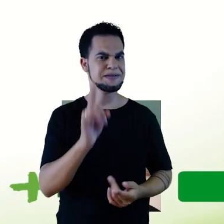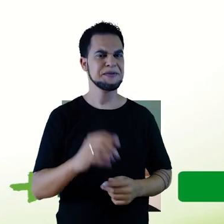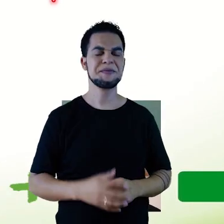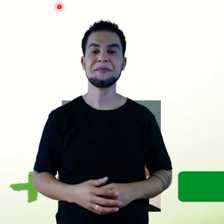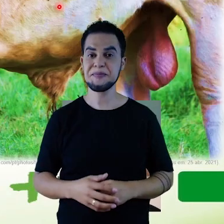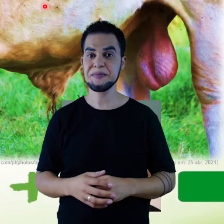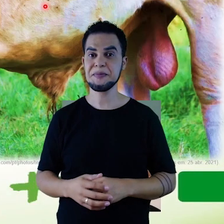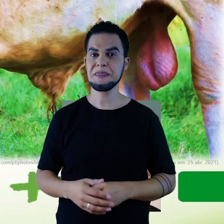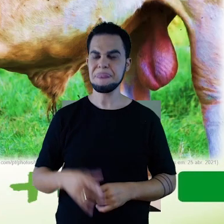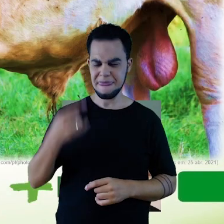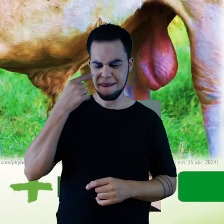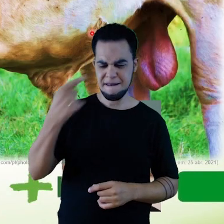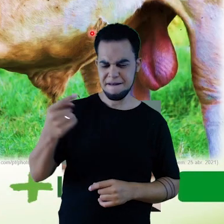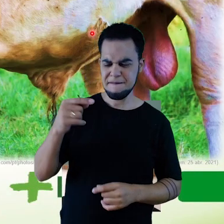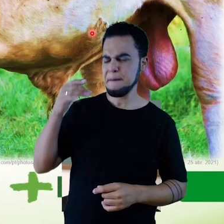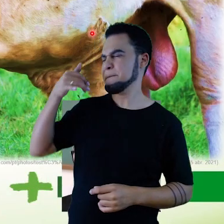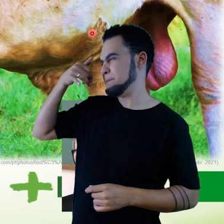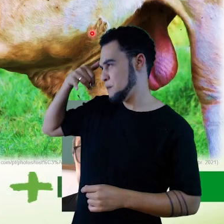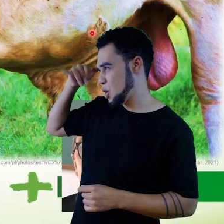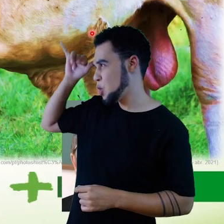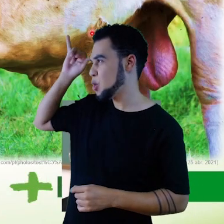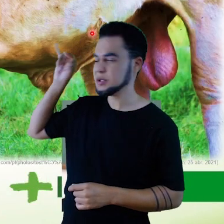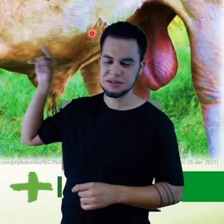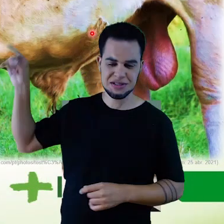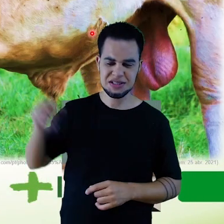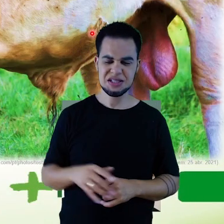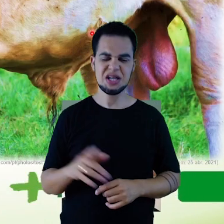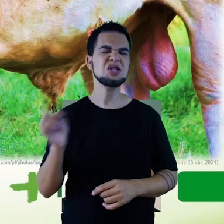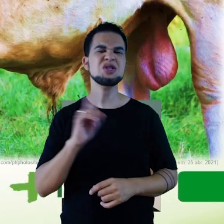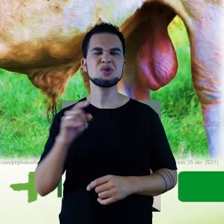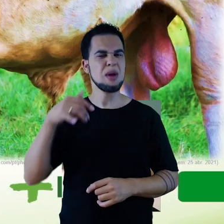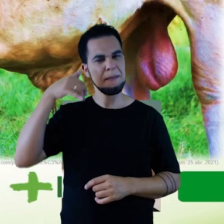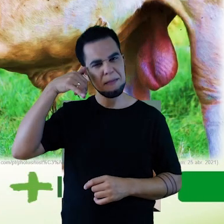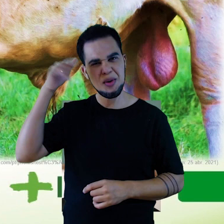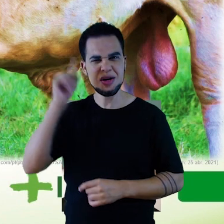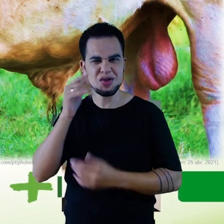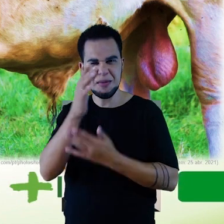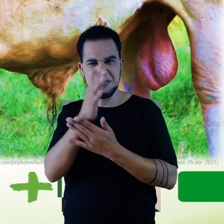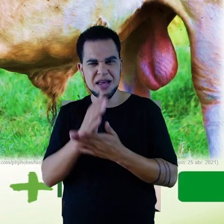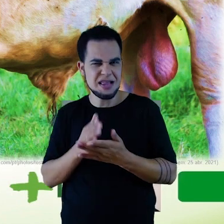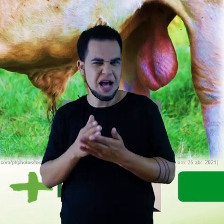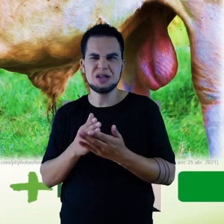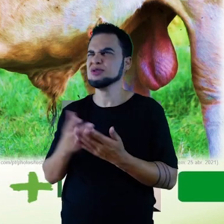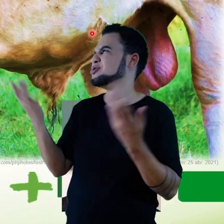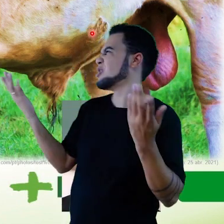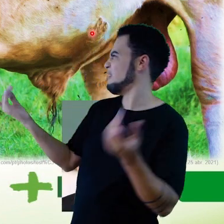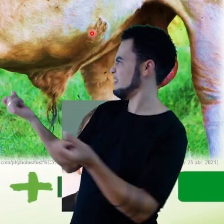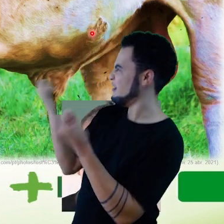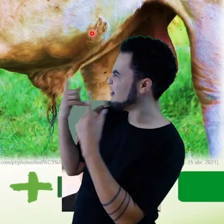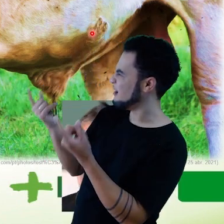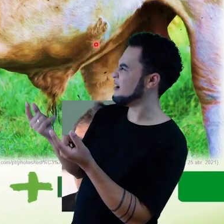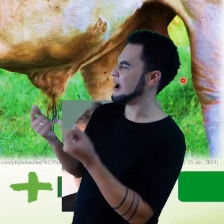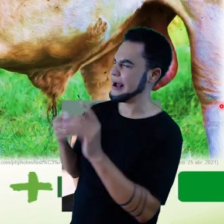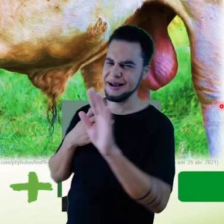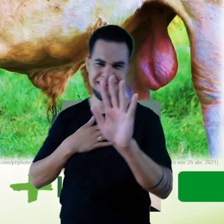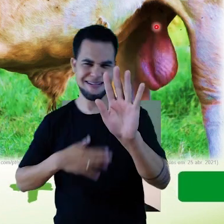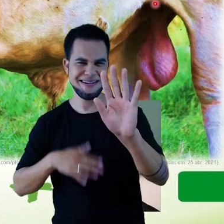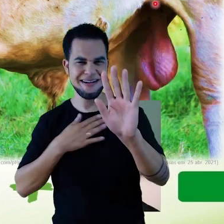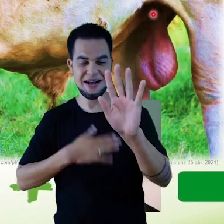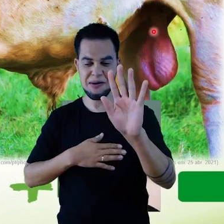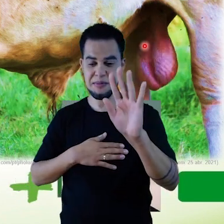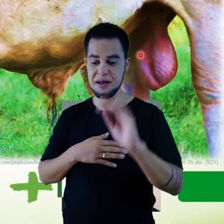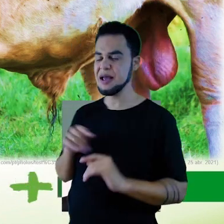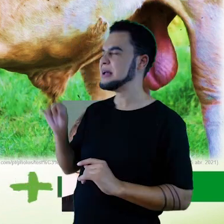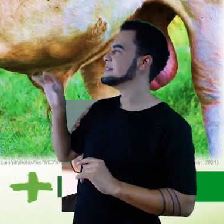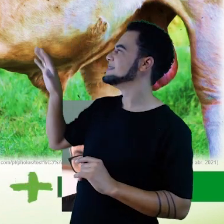agora. Tá vendo esse boi? Você, nossa, mas isso aí não é boi, é um pedaço de boi. Você foi mostrar logo essa parte? Calma, gente. É